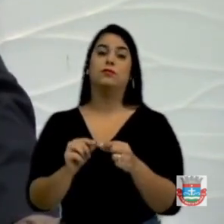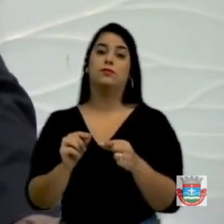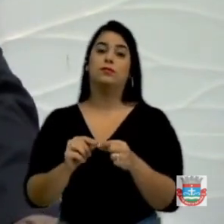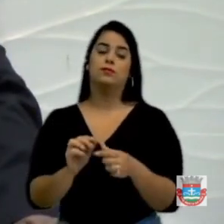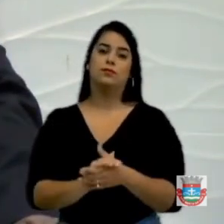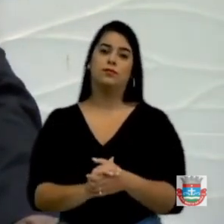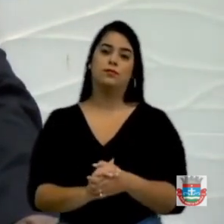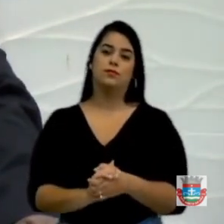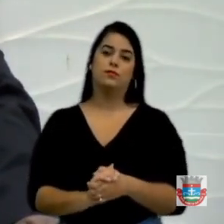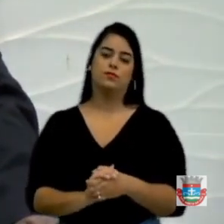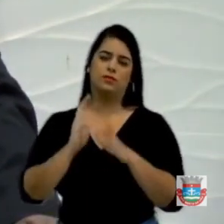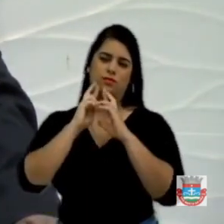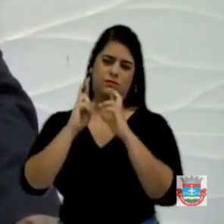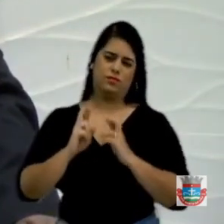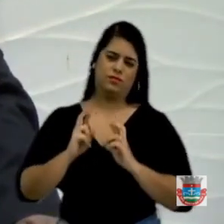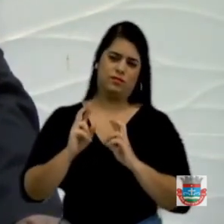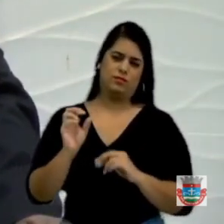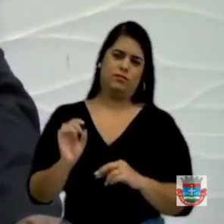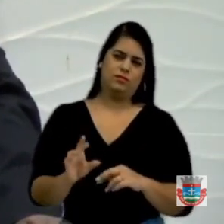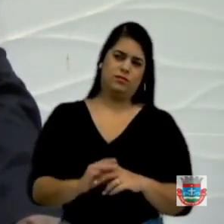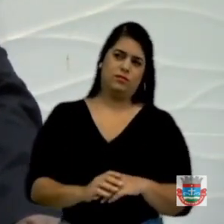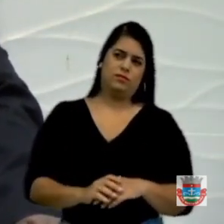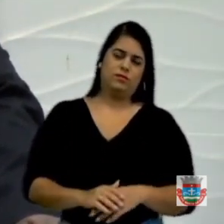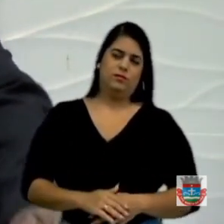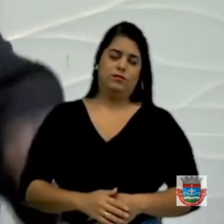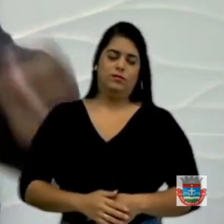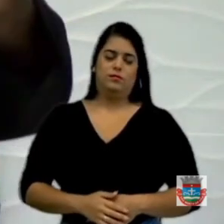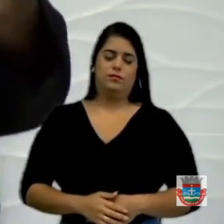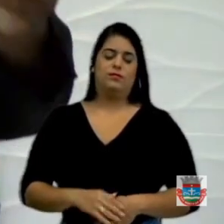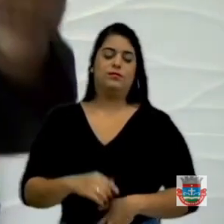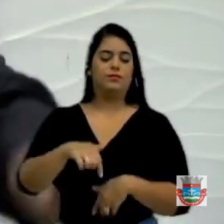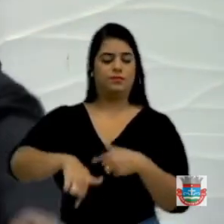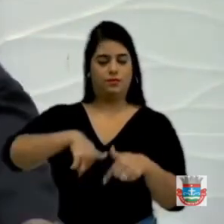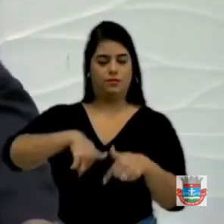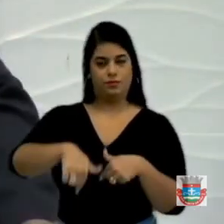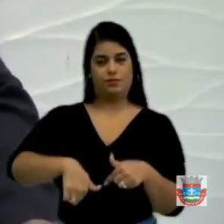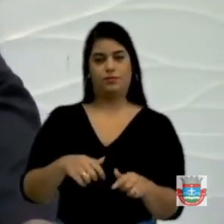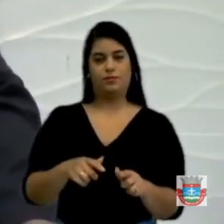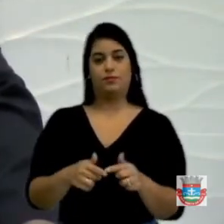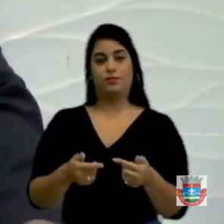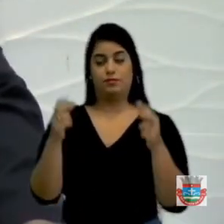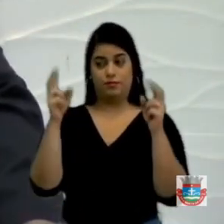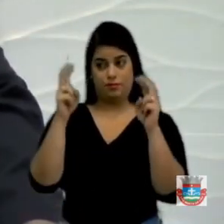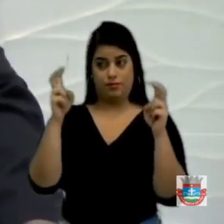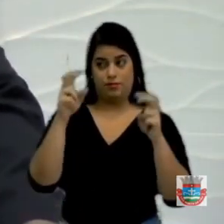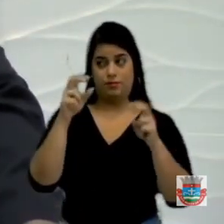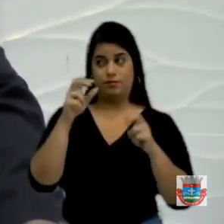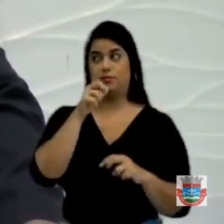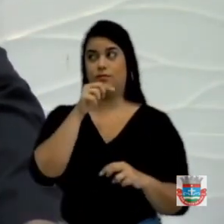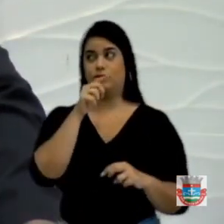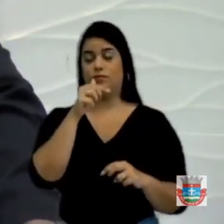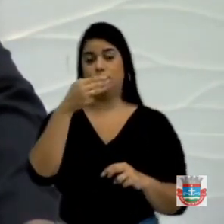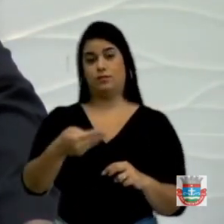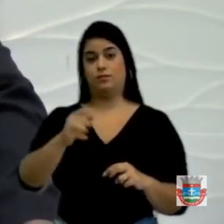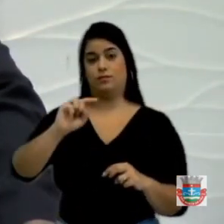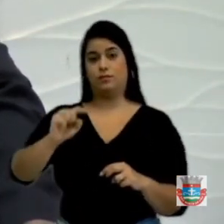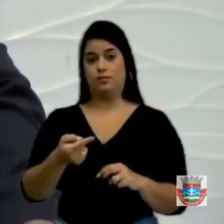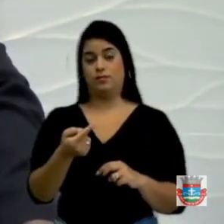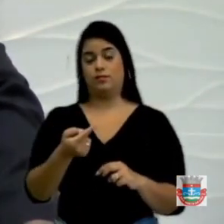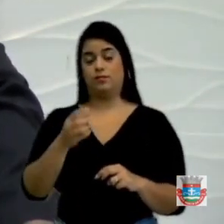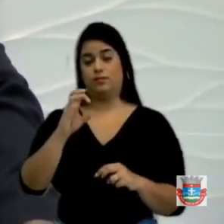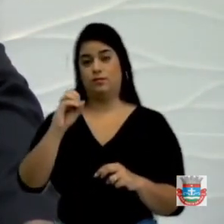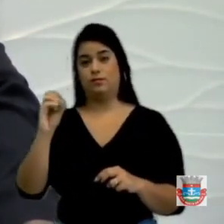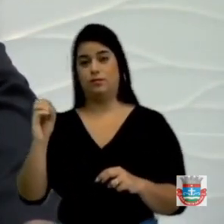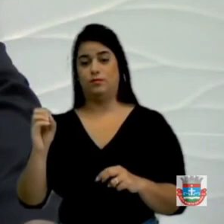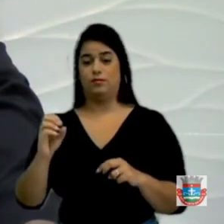a gente ver, receber a resposta lá do loteamento. Estamos lutando. Quanto à água, são 3 mil metros de